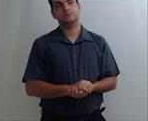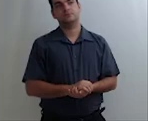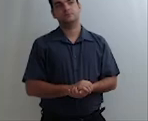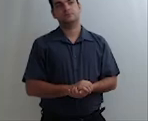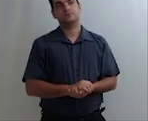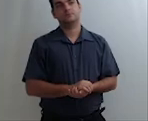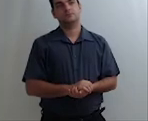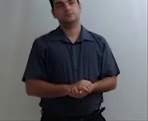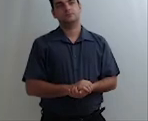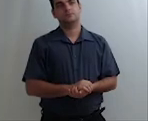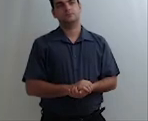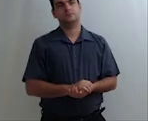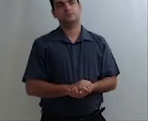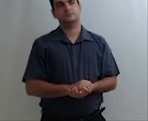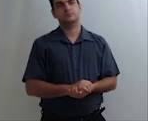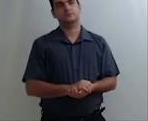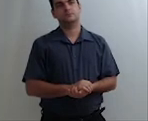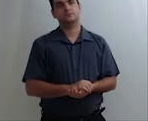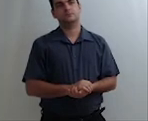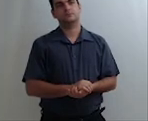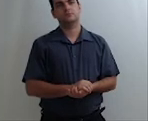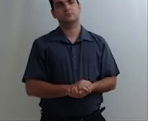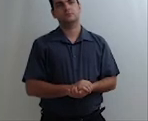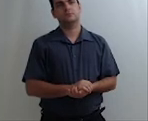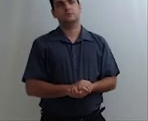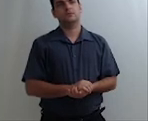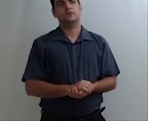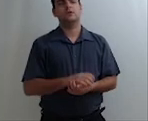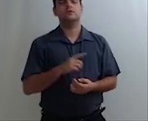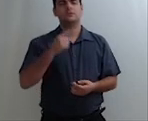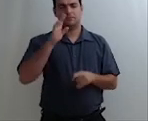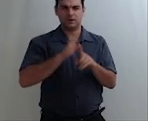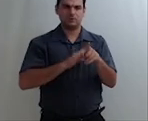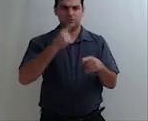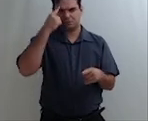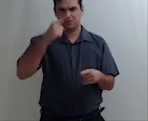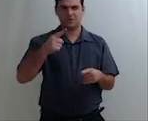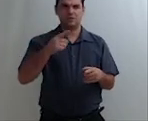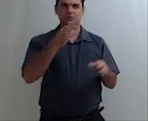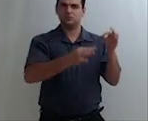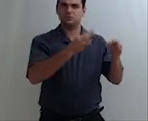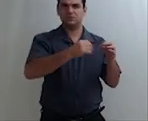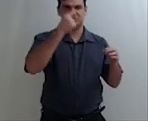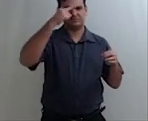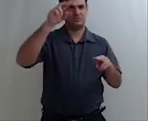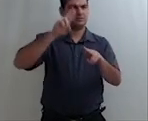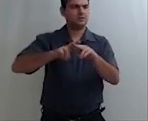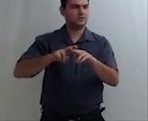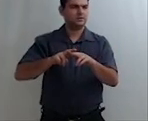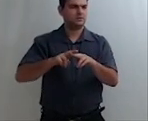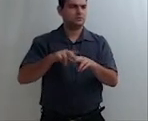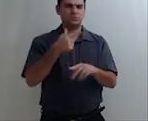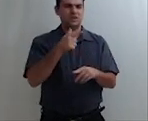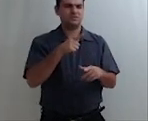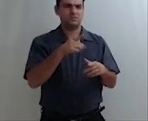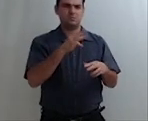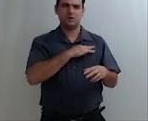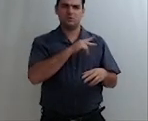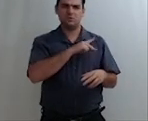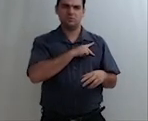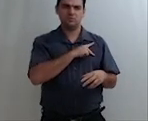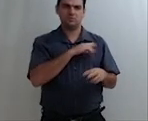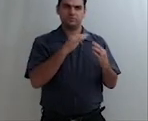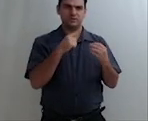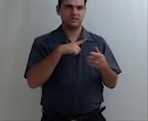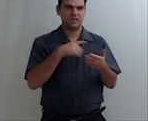questionamento a respeito da decretação de ofício sem a realização da audiência de Custódia isso constou da inicial da